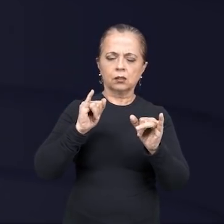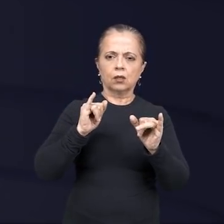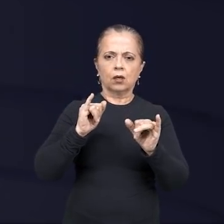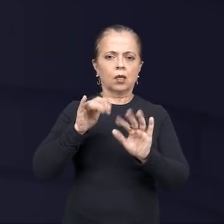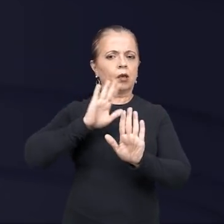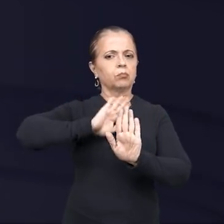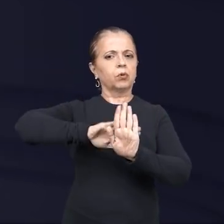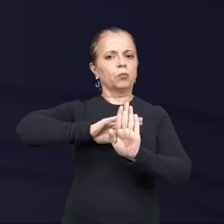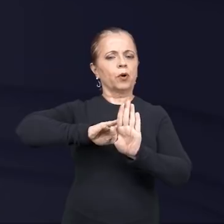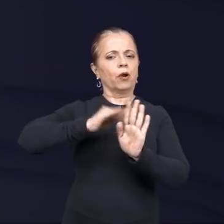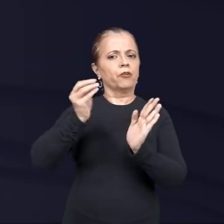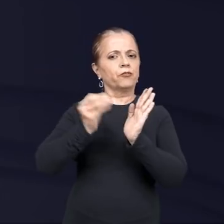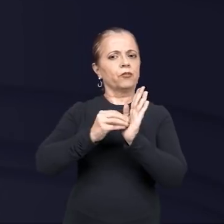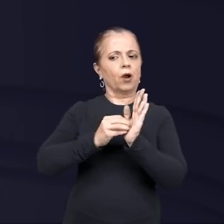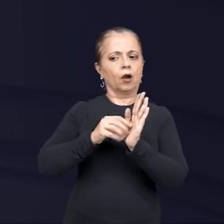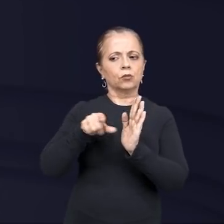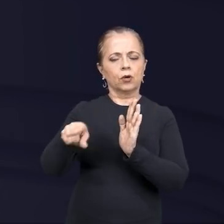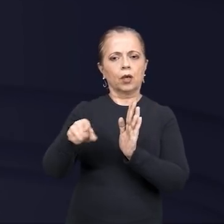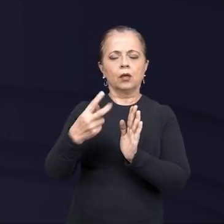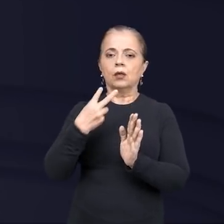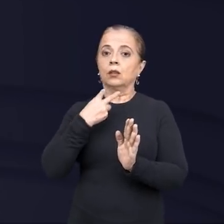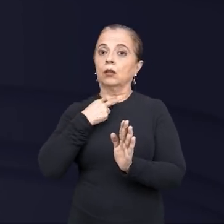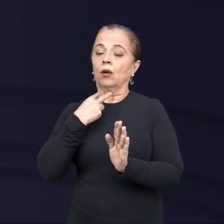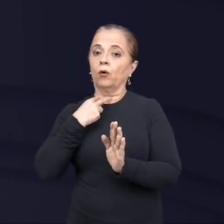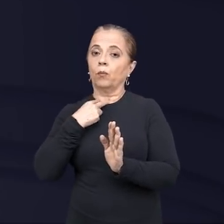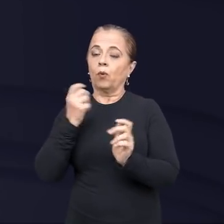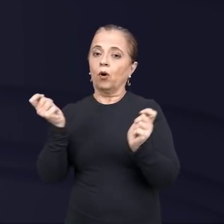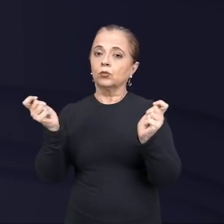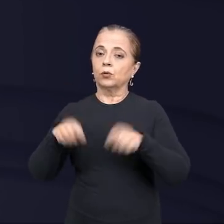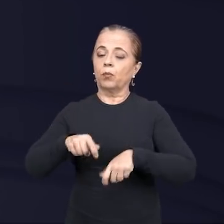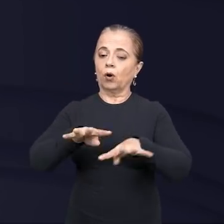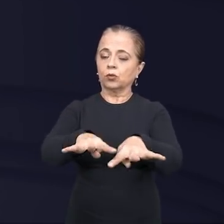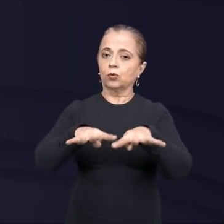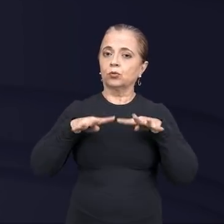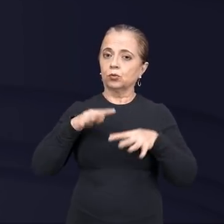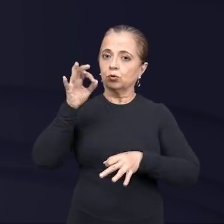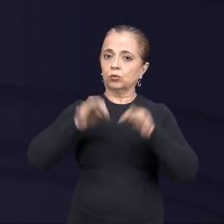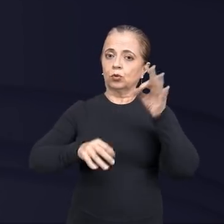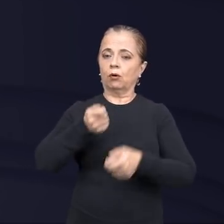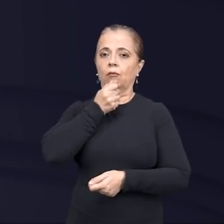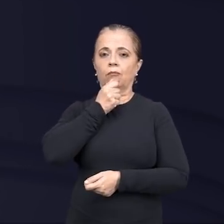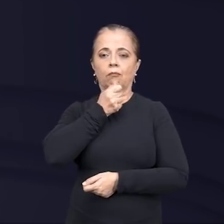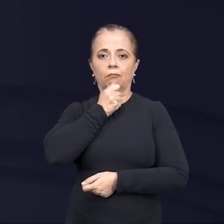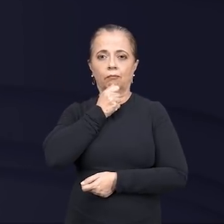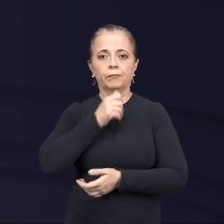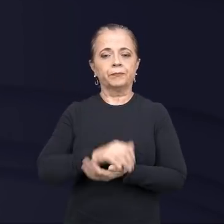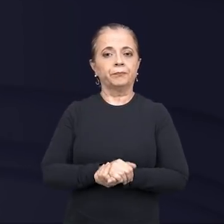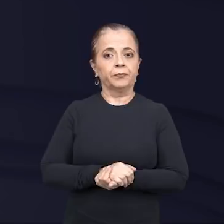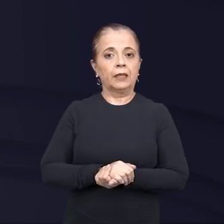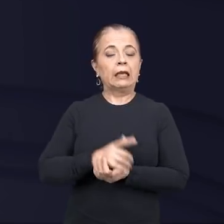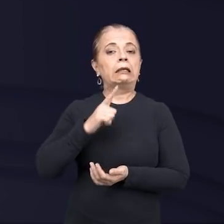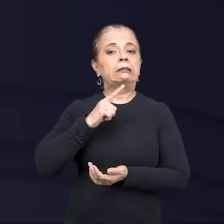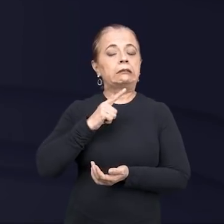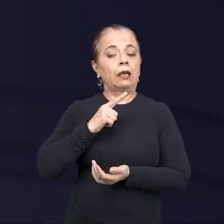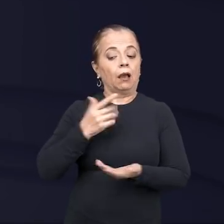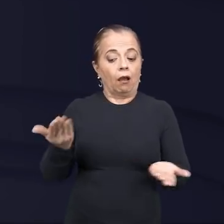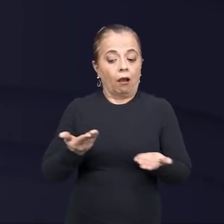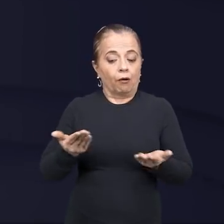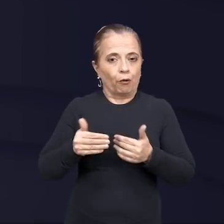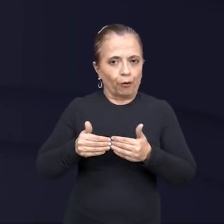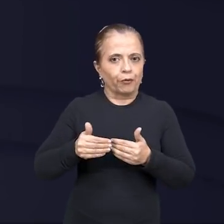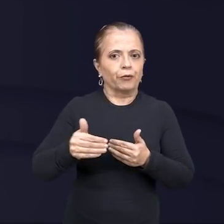provas colhidas e dizendo que os réus não devem se submeter a um plenário de julgamento. Então, nós estamos aí na